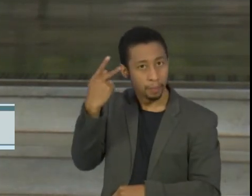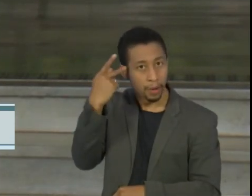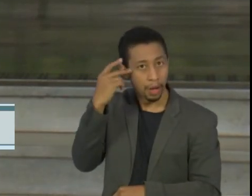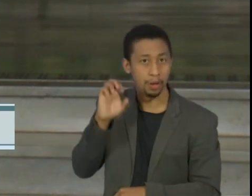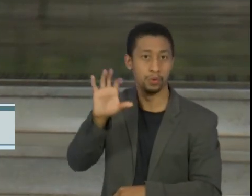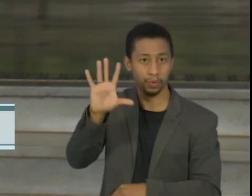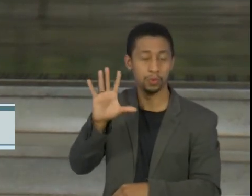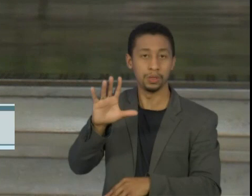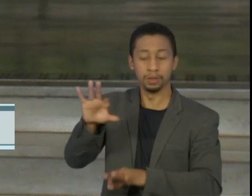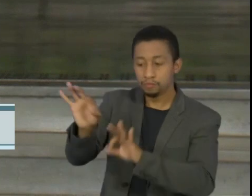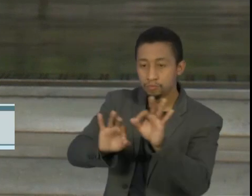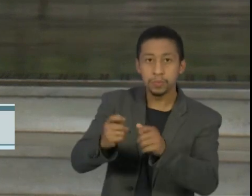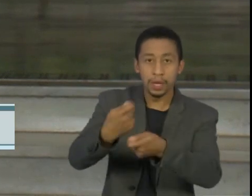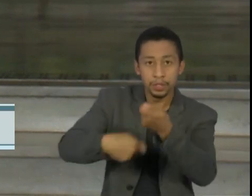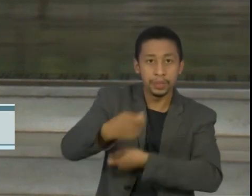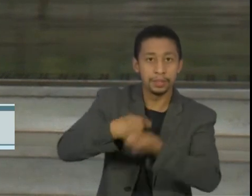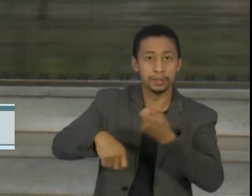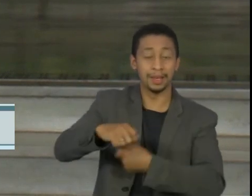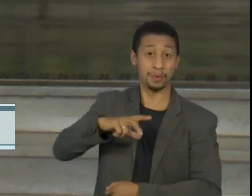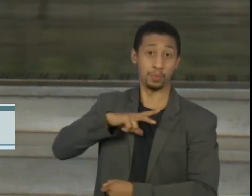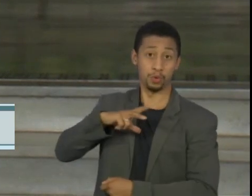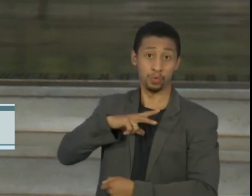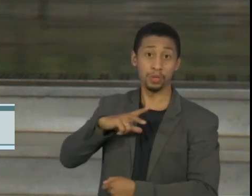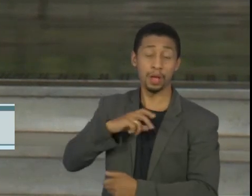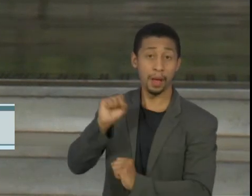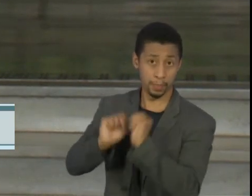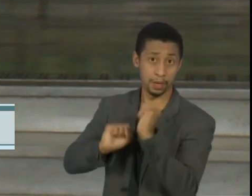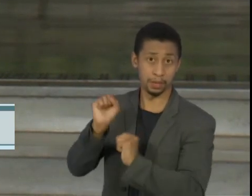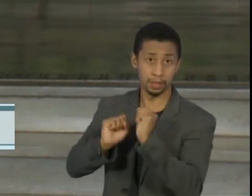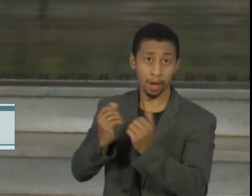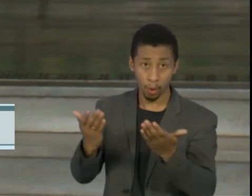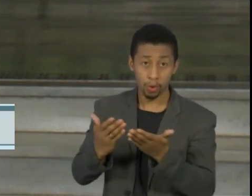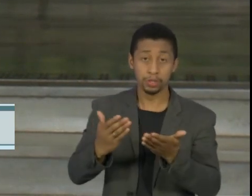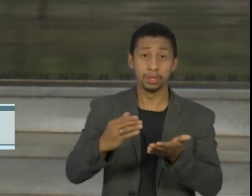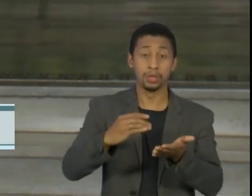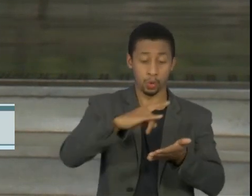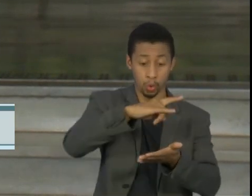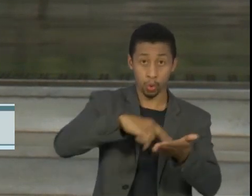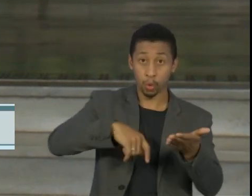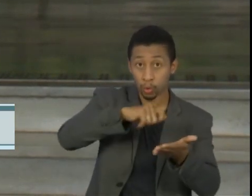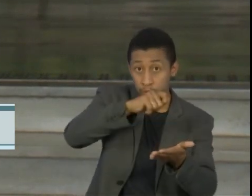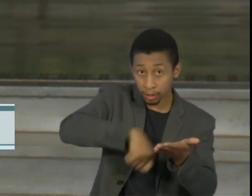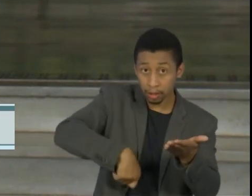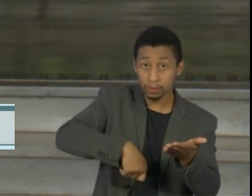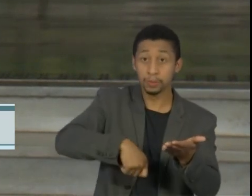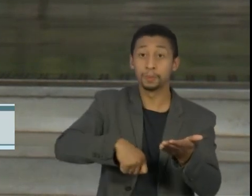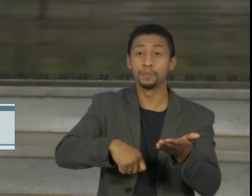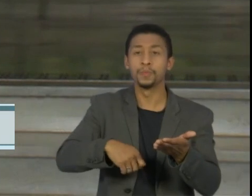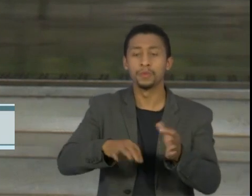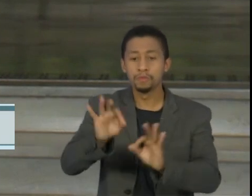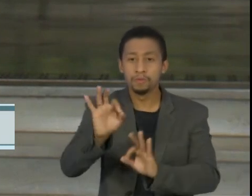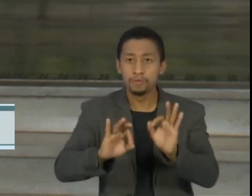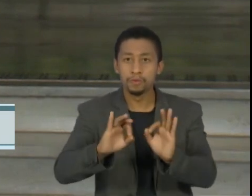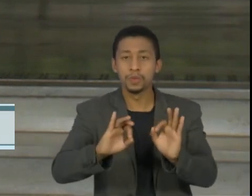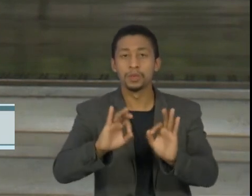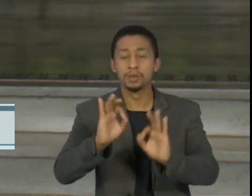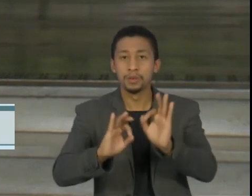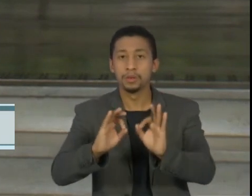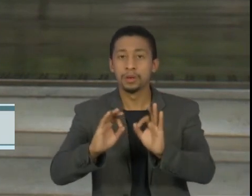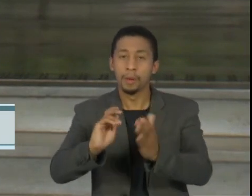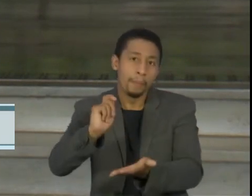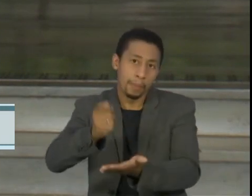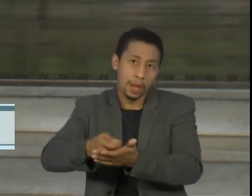privado. Hoje, de acordo com o contrato com essas concessionárias, deveríamos ter o reajuste do pedágio,